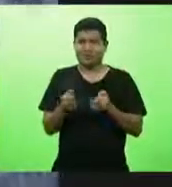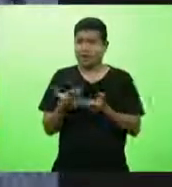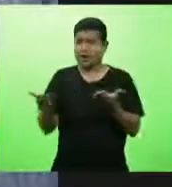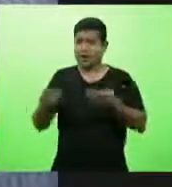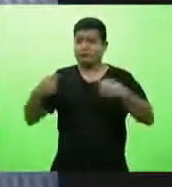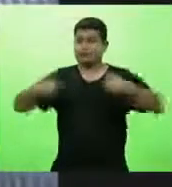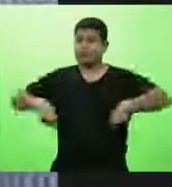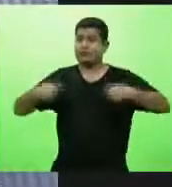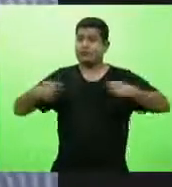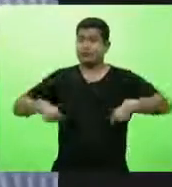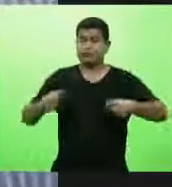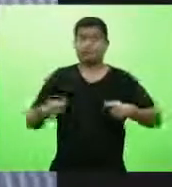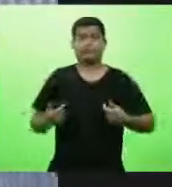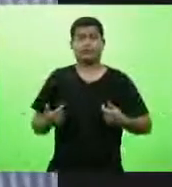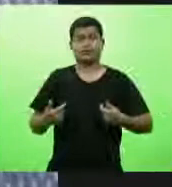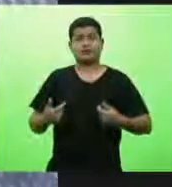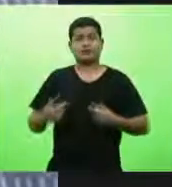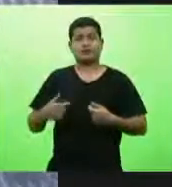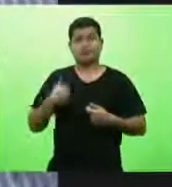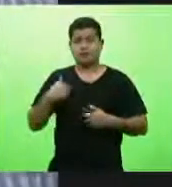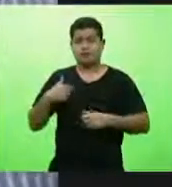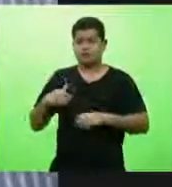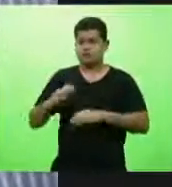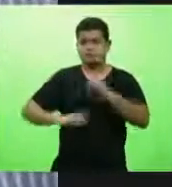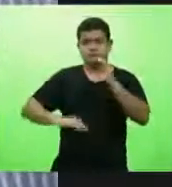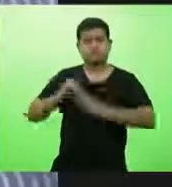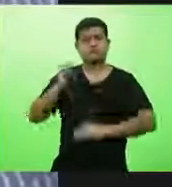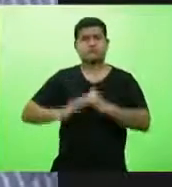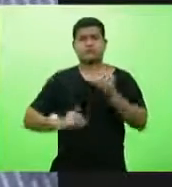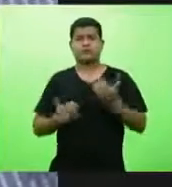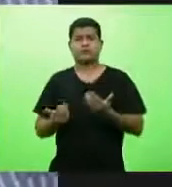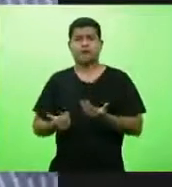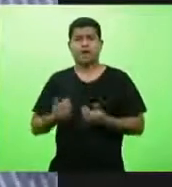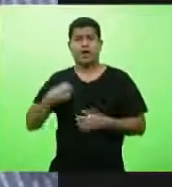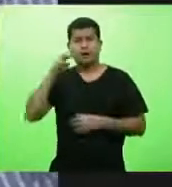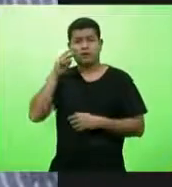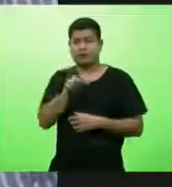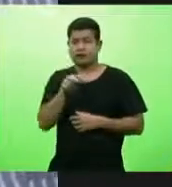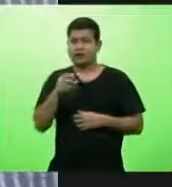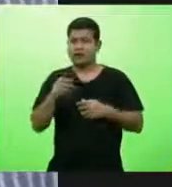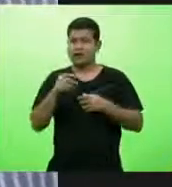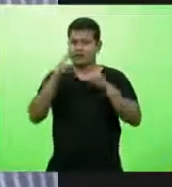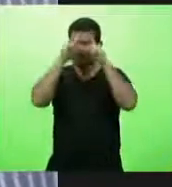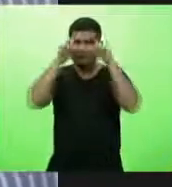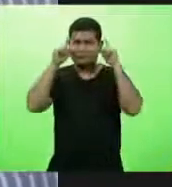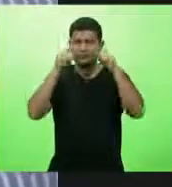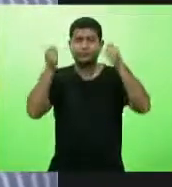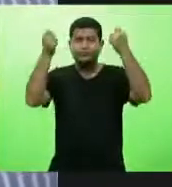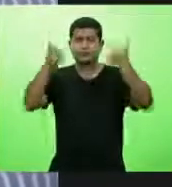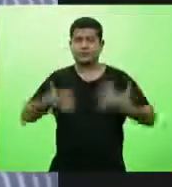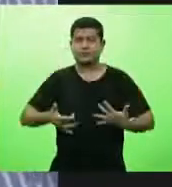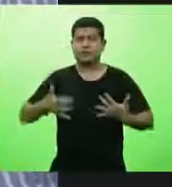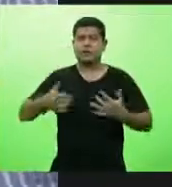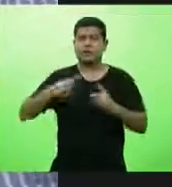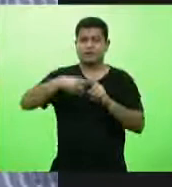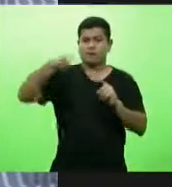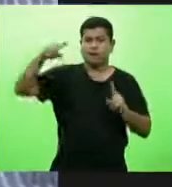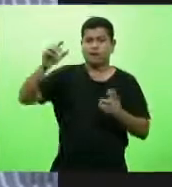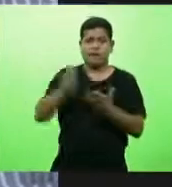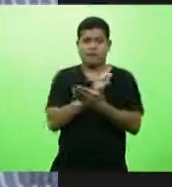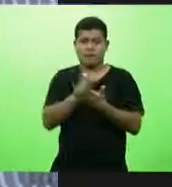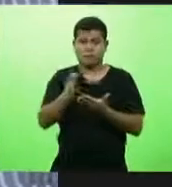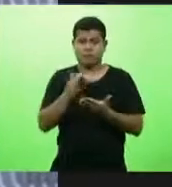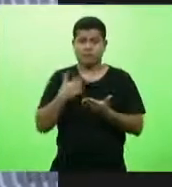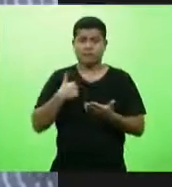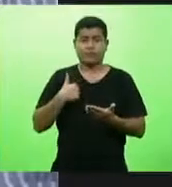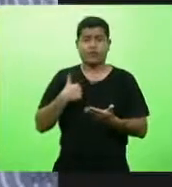alguma coisa. Eu vi o deputado Sareta agora colocando alguns números, alguns dados. Eu fui informado